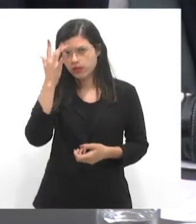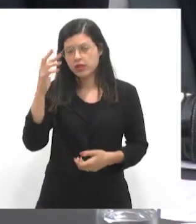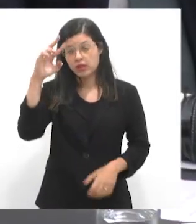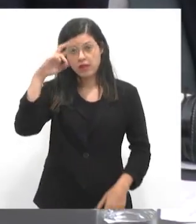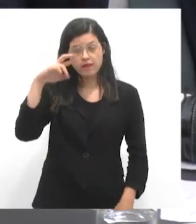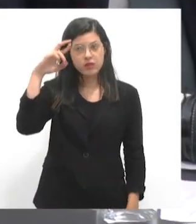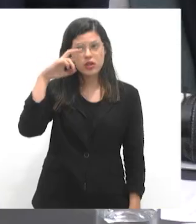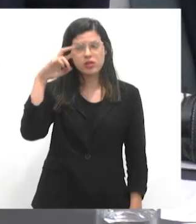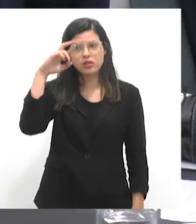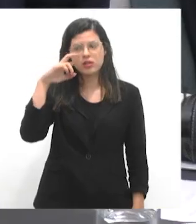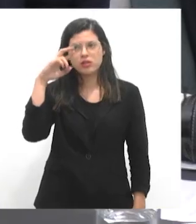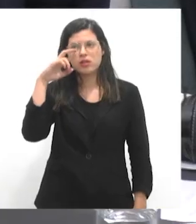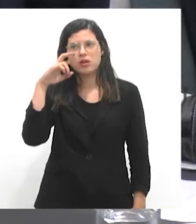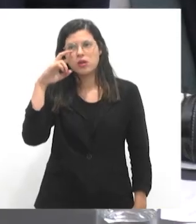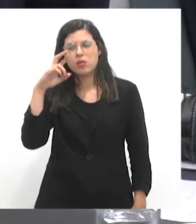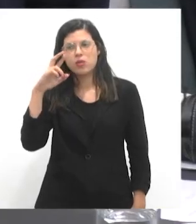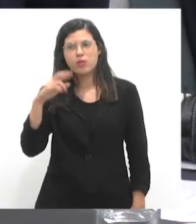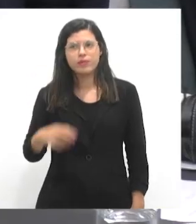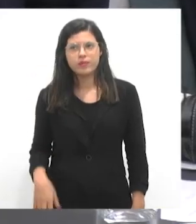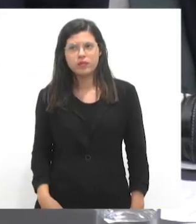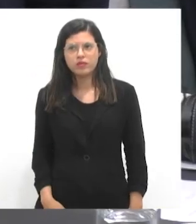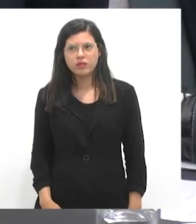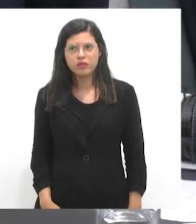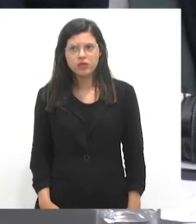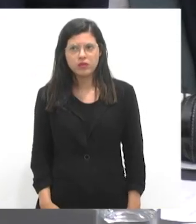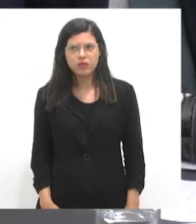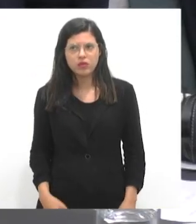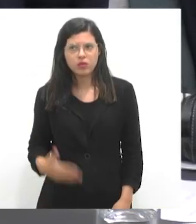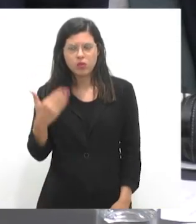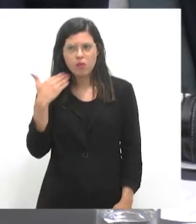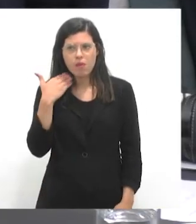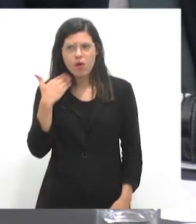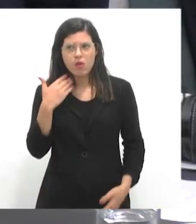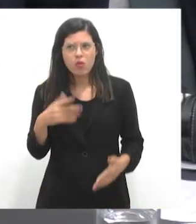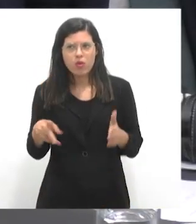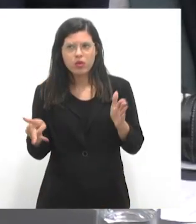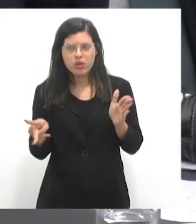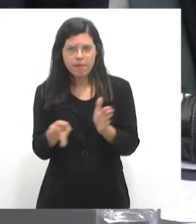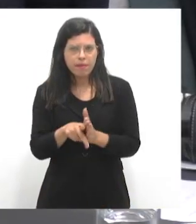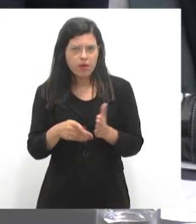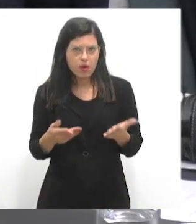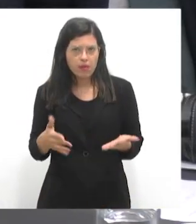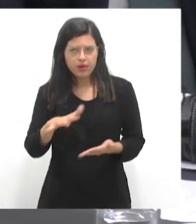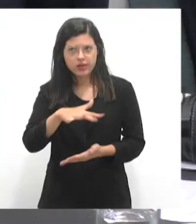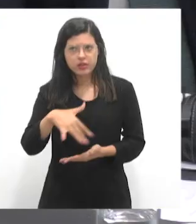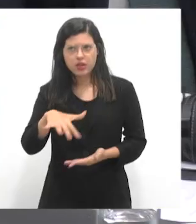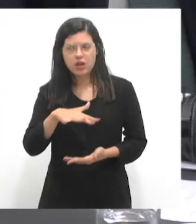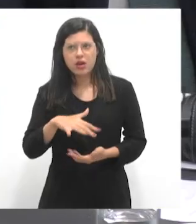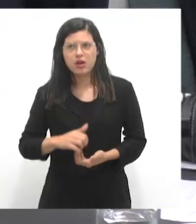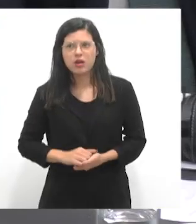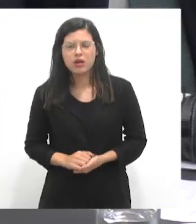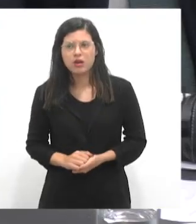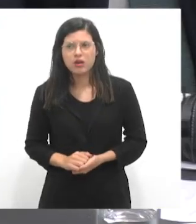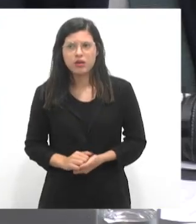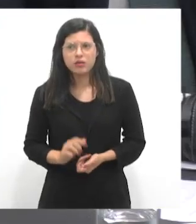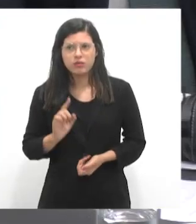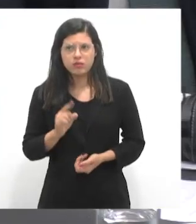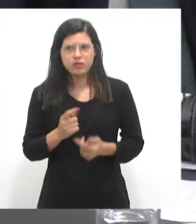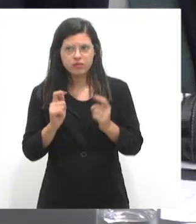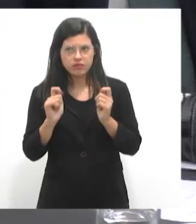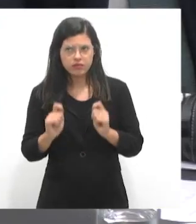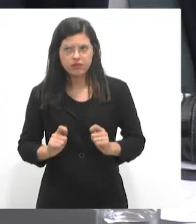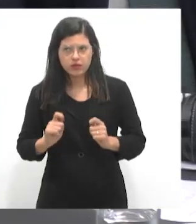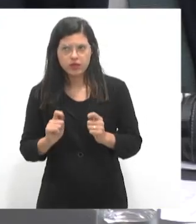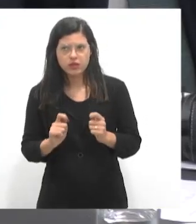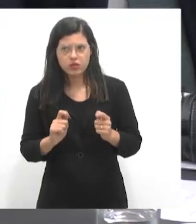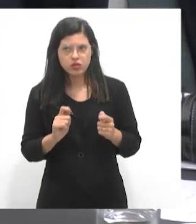fiscalização, estabelecido o depósito numa conta exclusiva para esse fim, não seria a nossa capacidade de legislar sobre algo